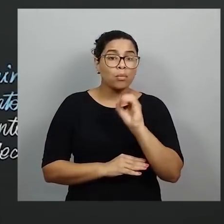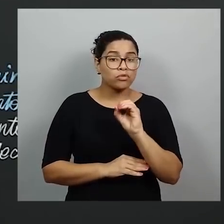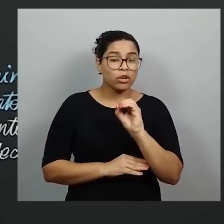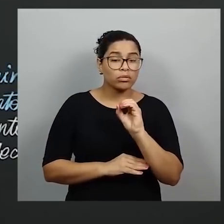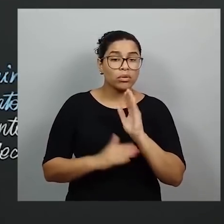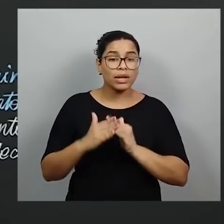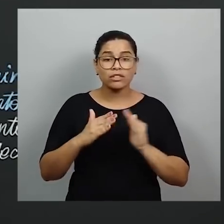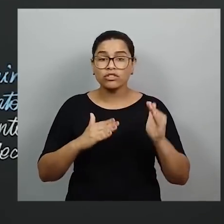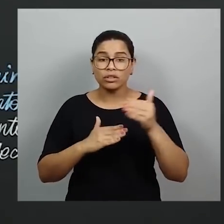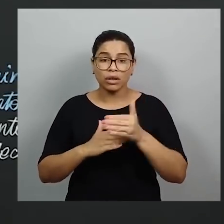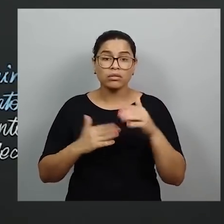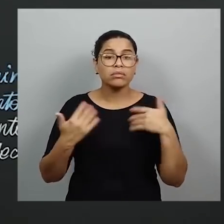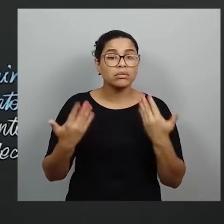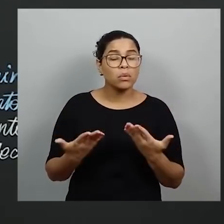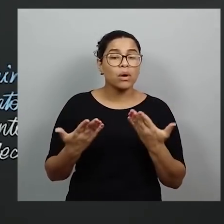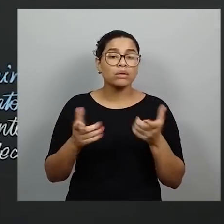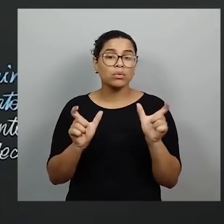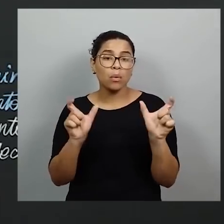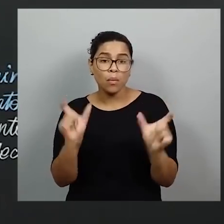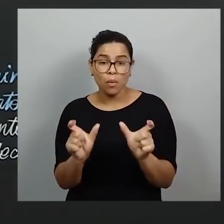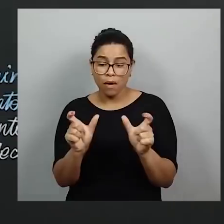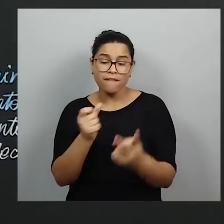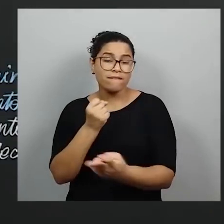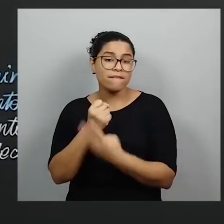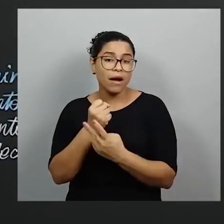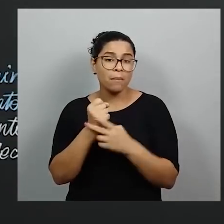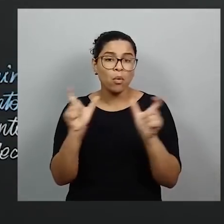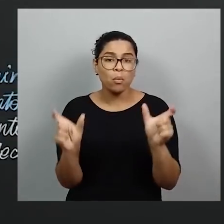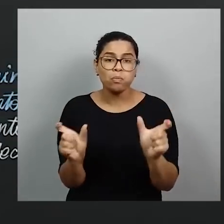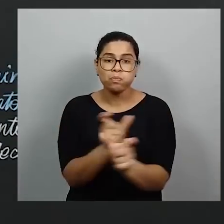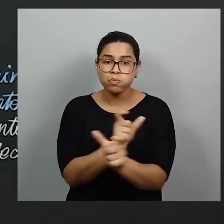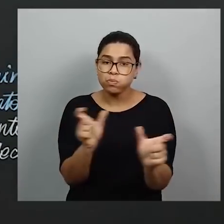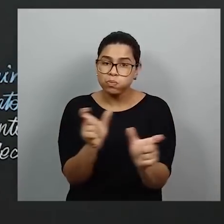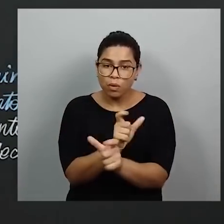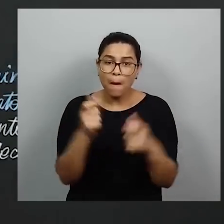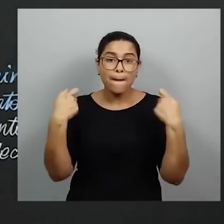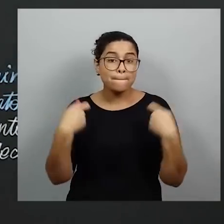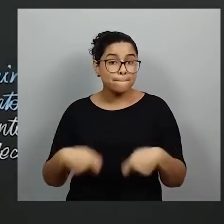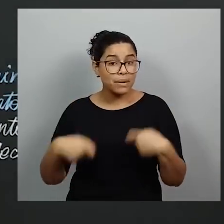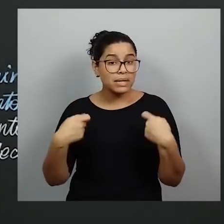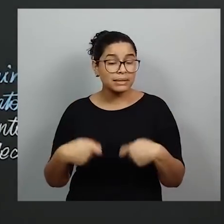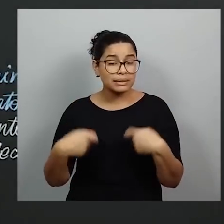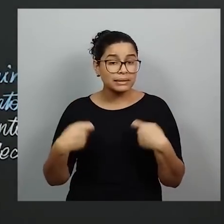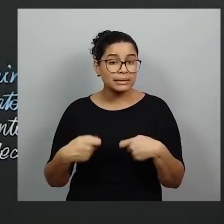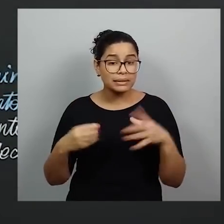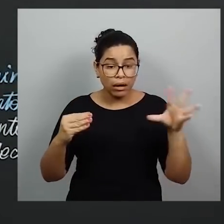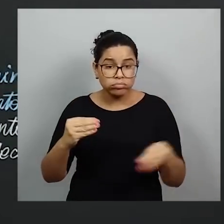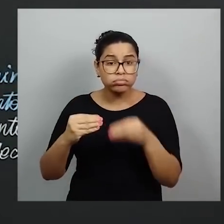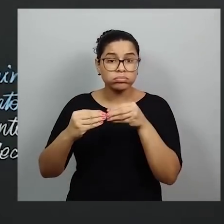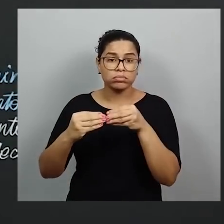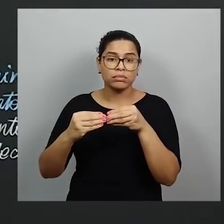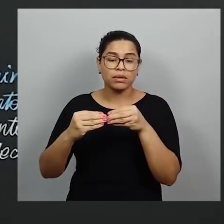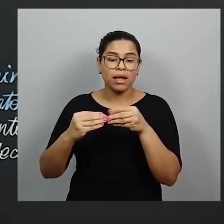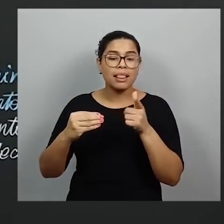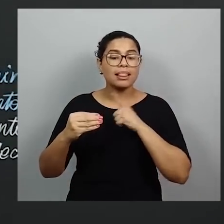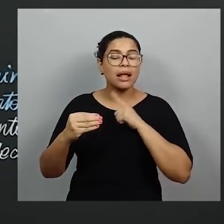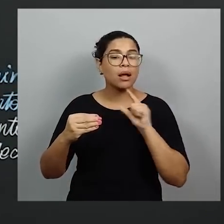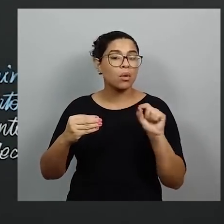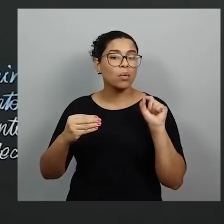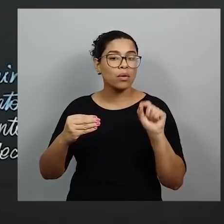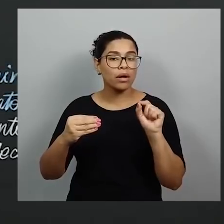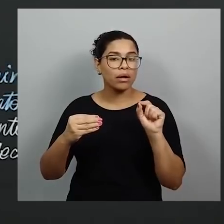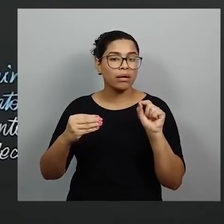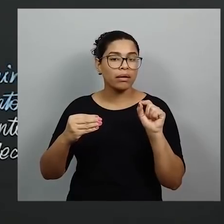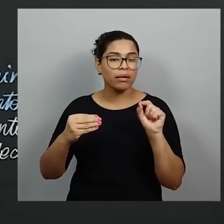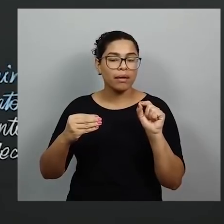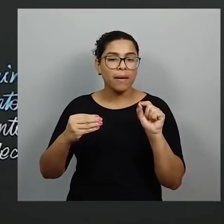ou seja, quando o verbo ele é transitivo, ou seja, quando ele precisa de complemento, ele vai ter um